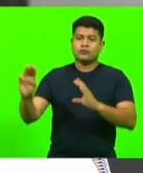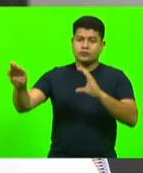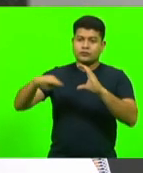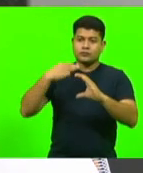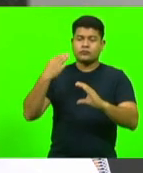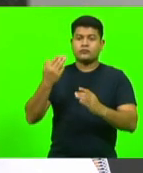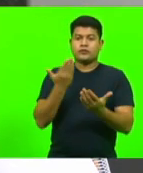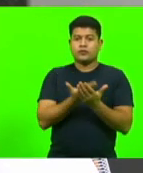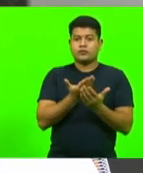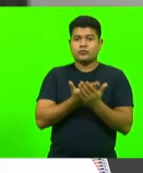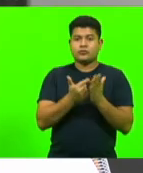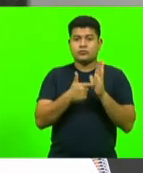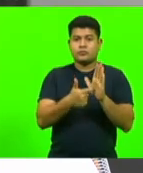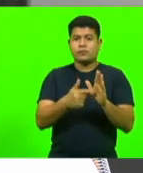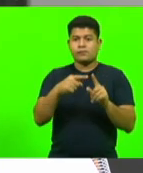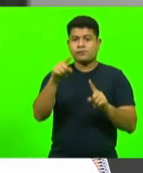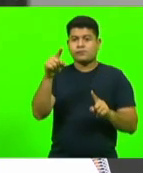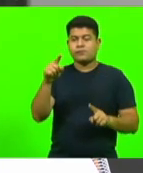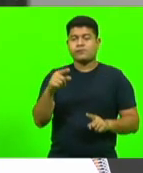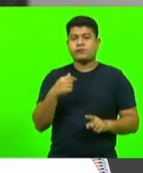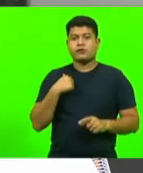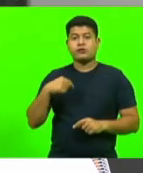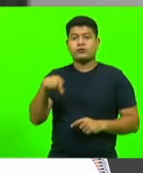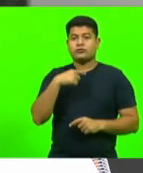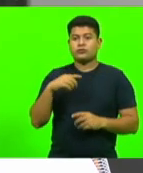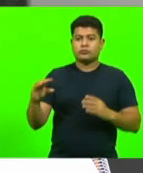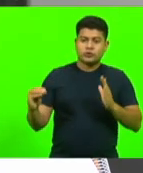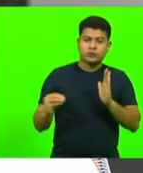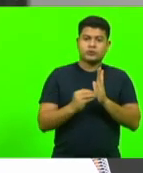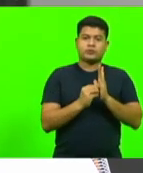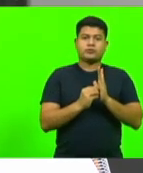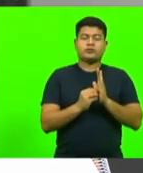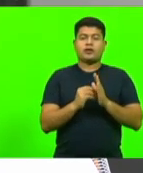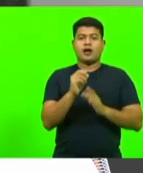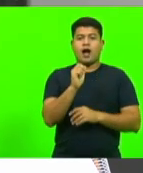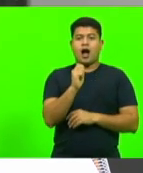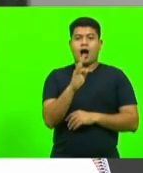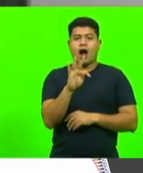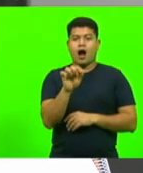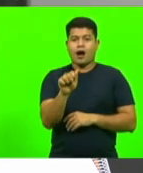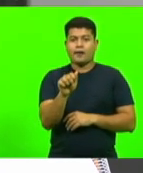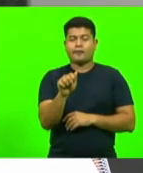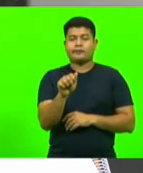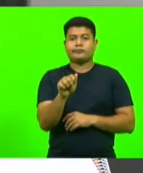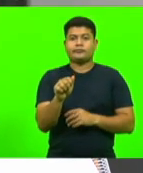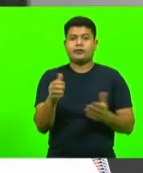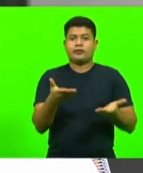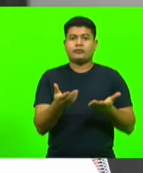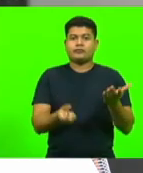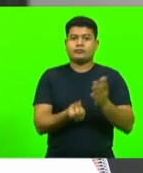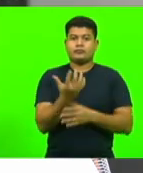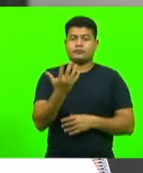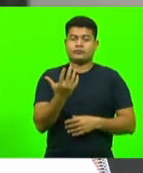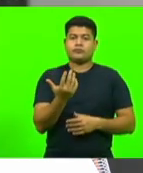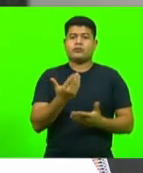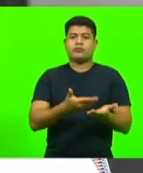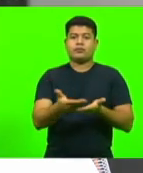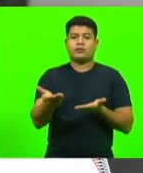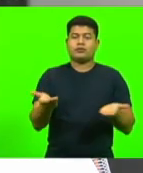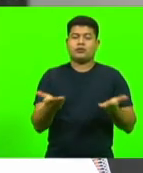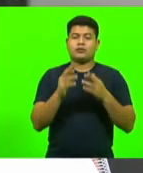não só para que nós construímos juntos a ata que será produzida a partir desta audiência